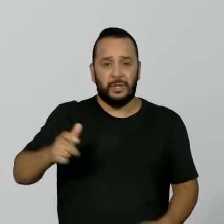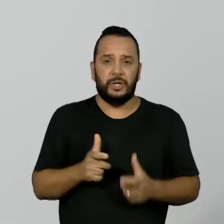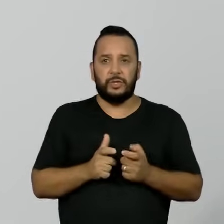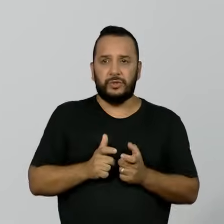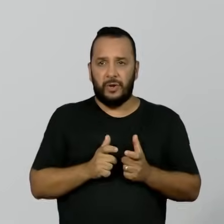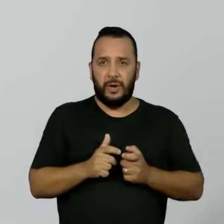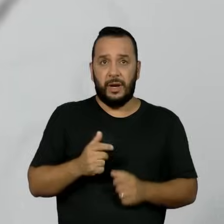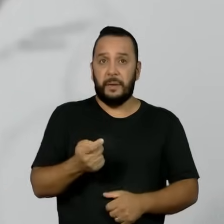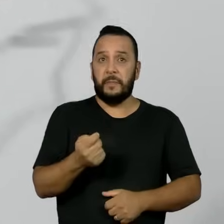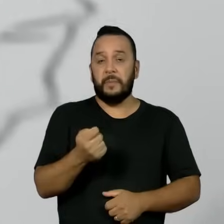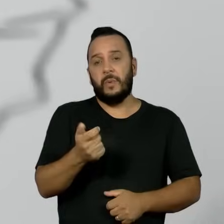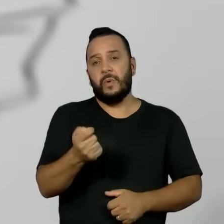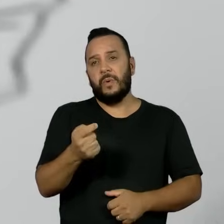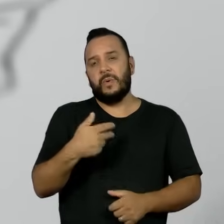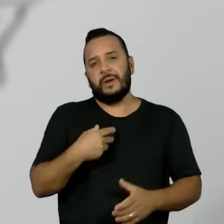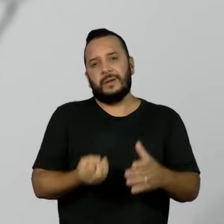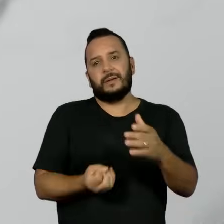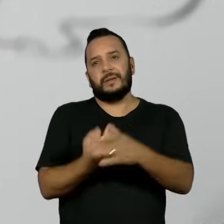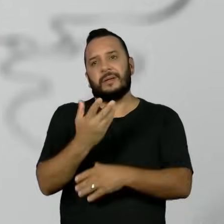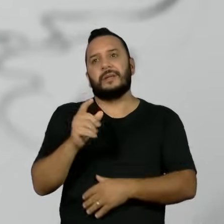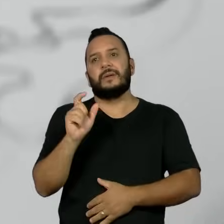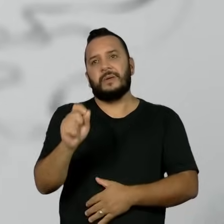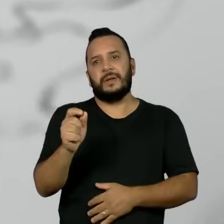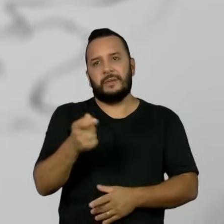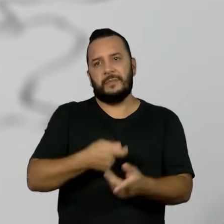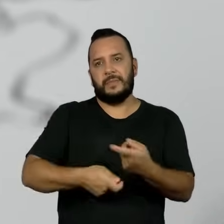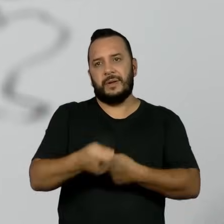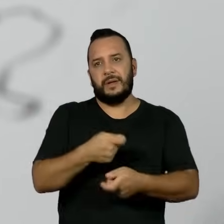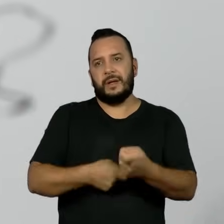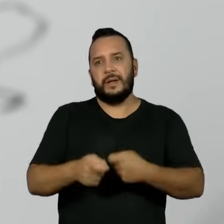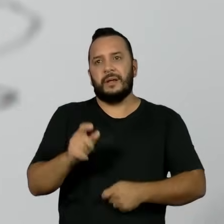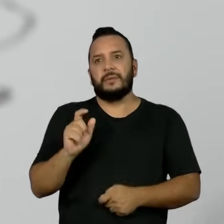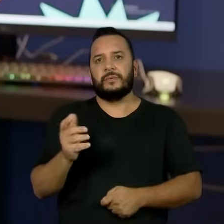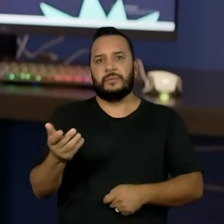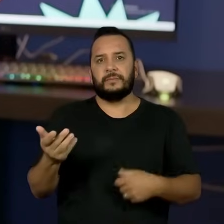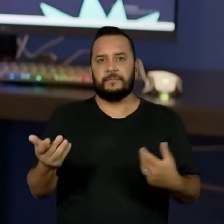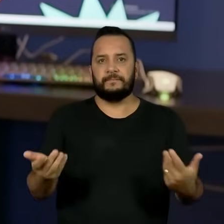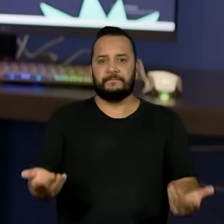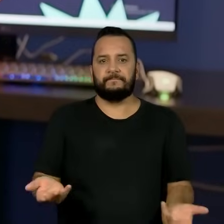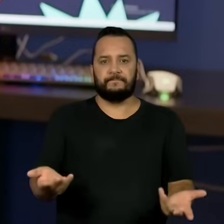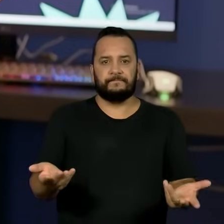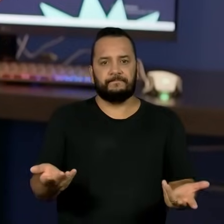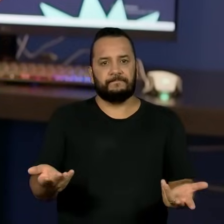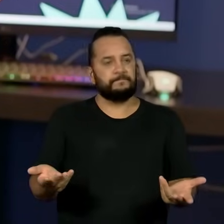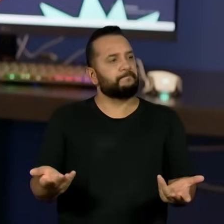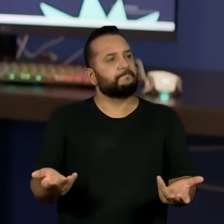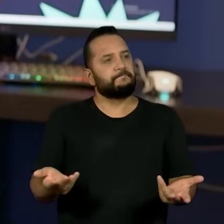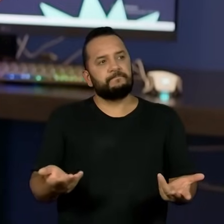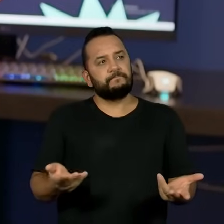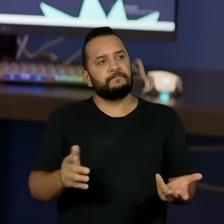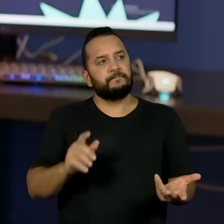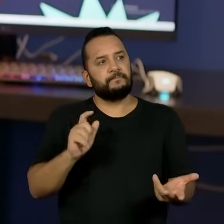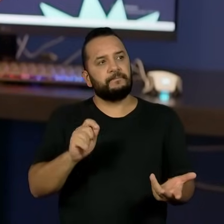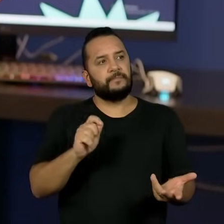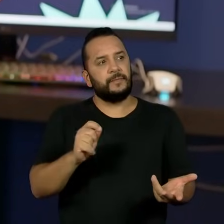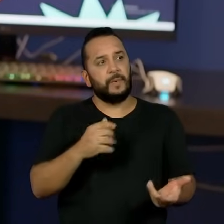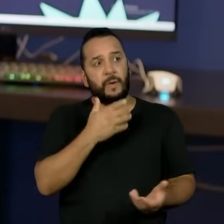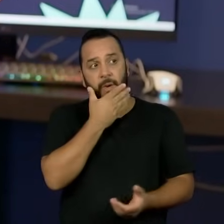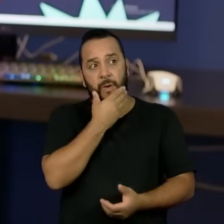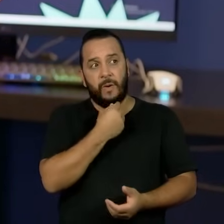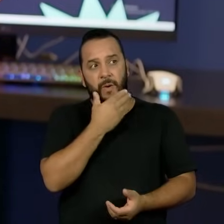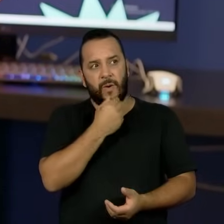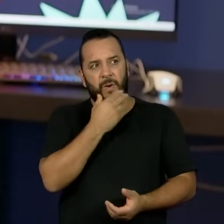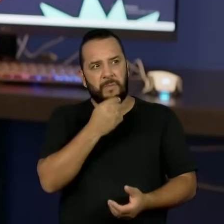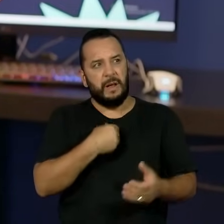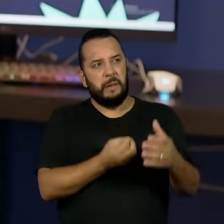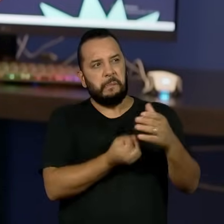poucas desenvolvem ainda no mercado. Então, essa predominância de homens